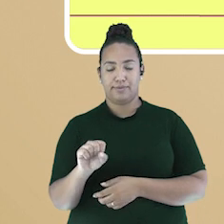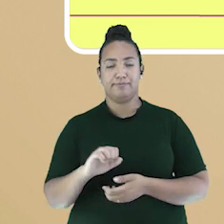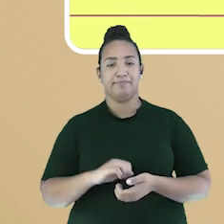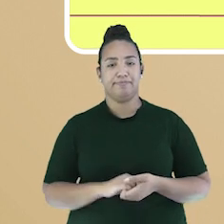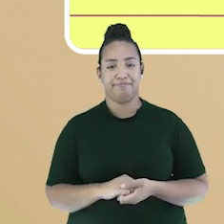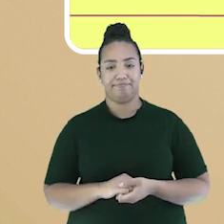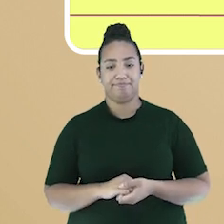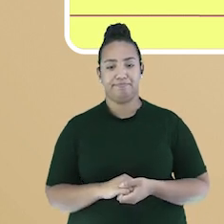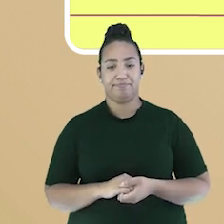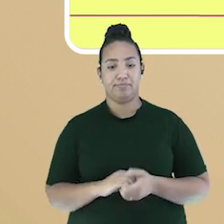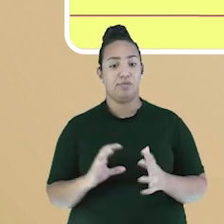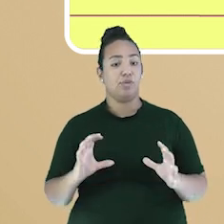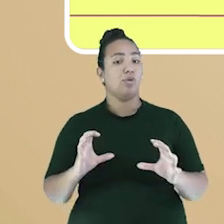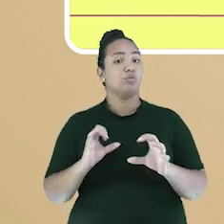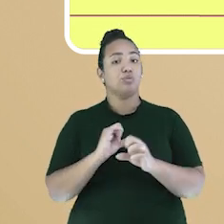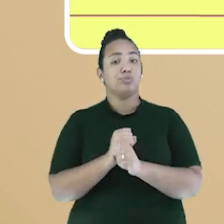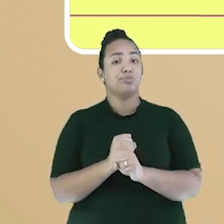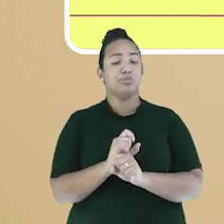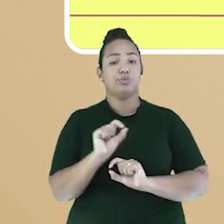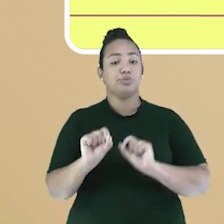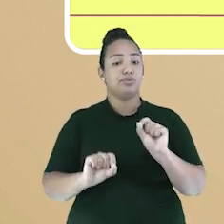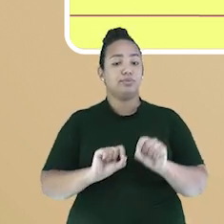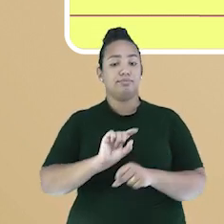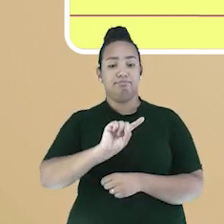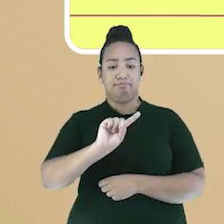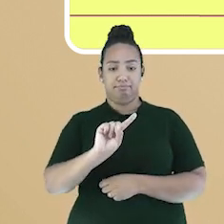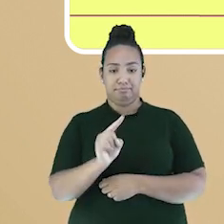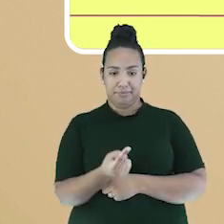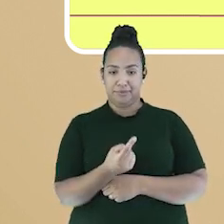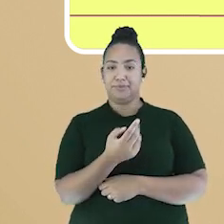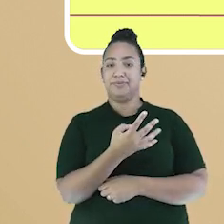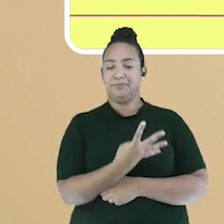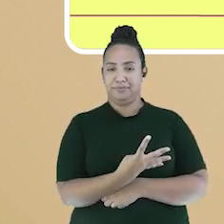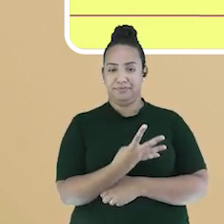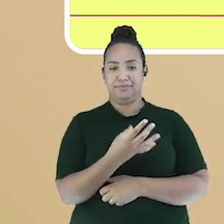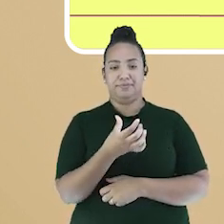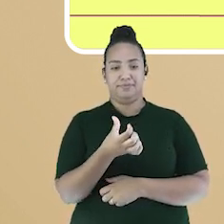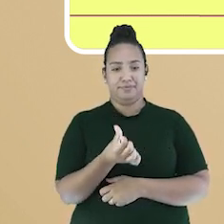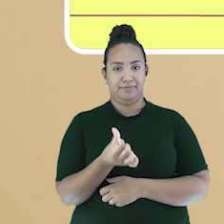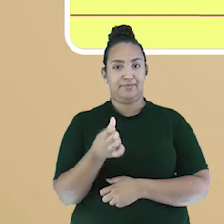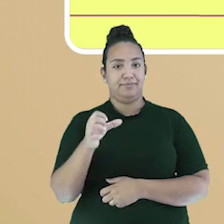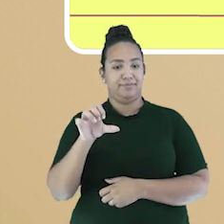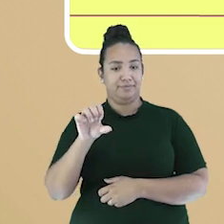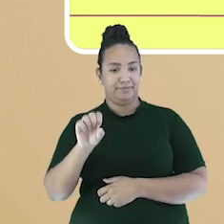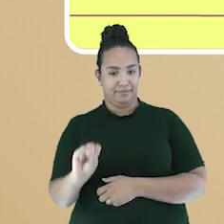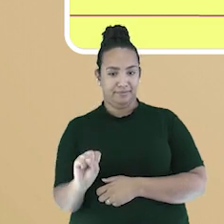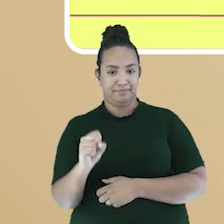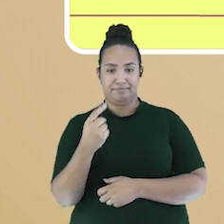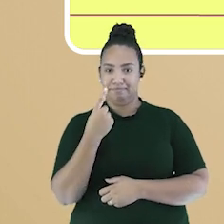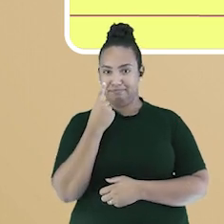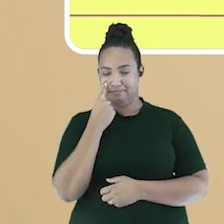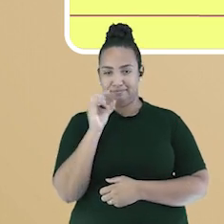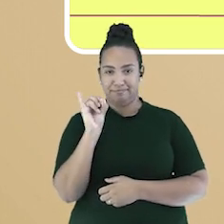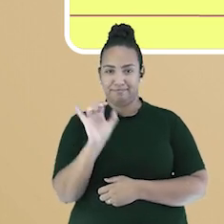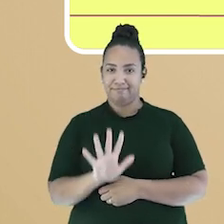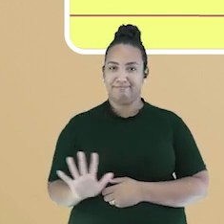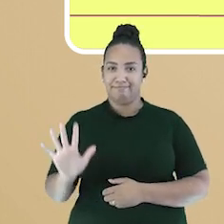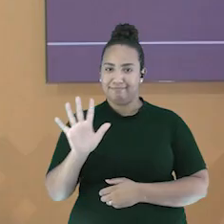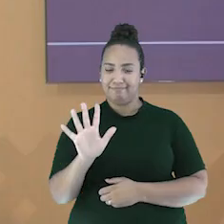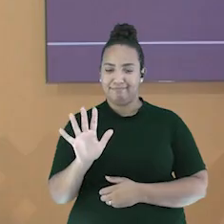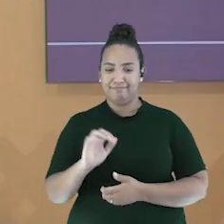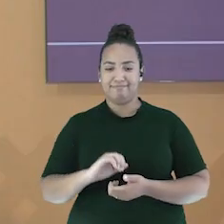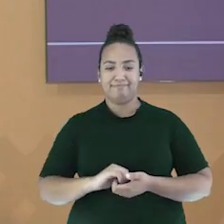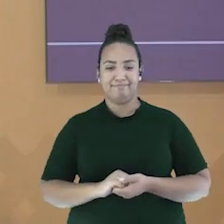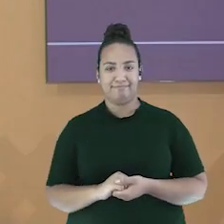oito unidades que vai ser igual a muito bom o valor encontrado será 1.468